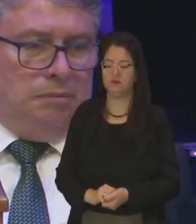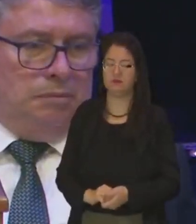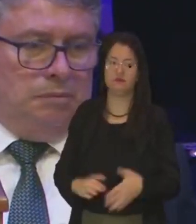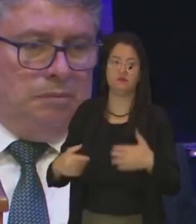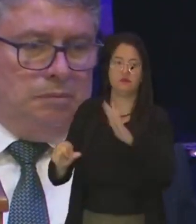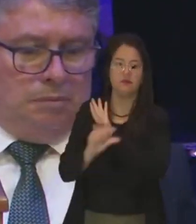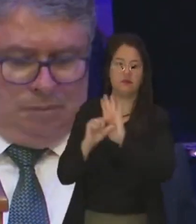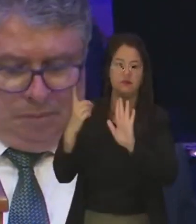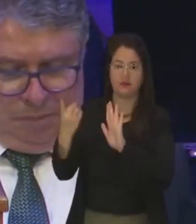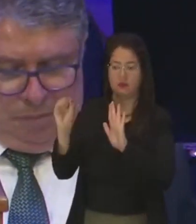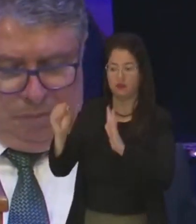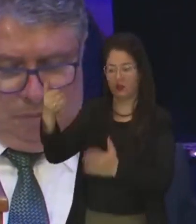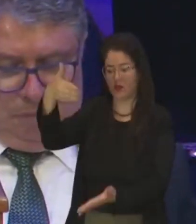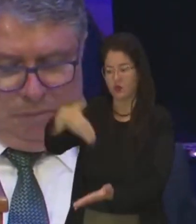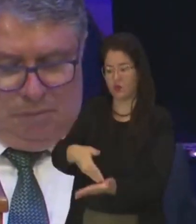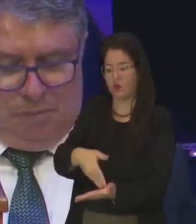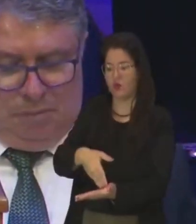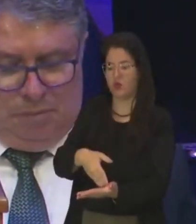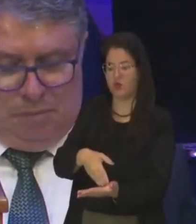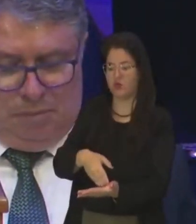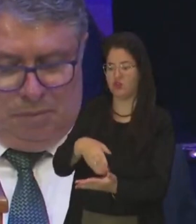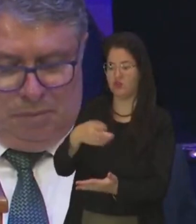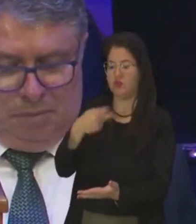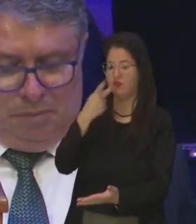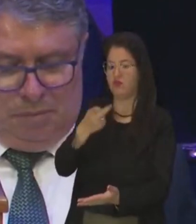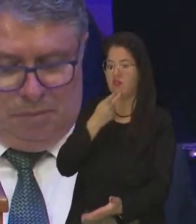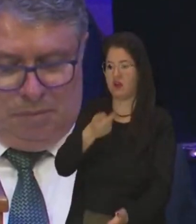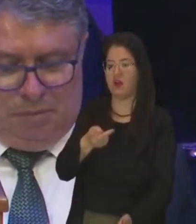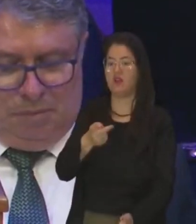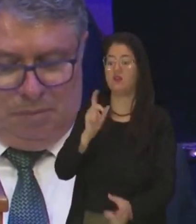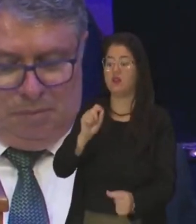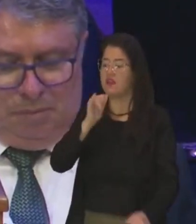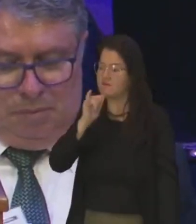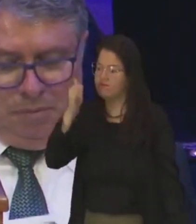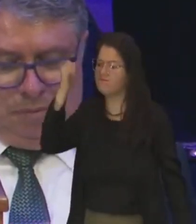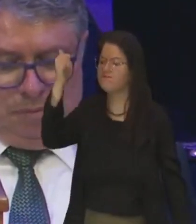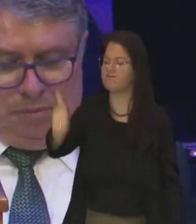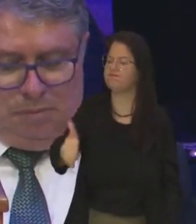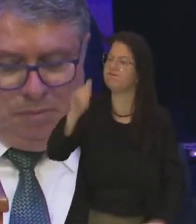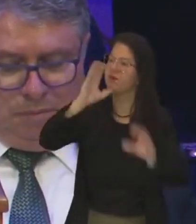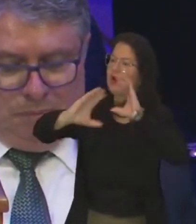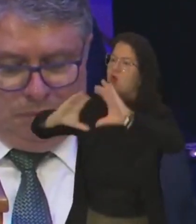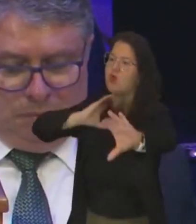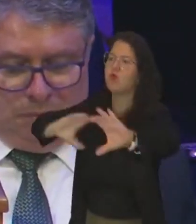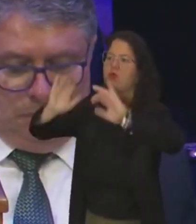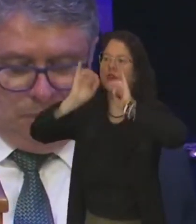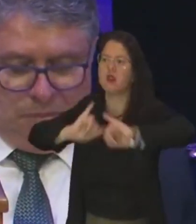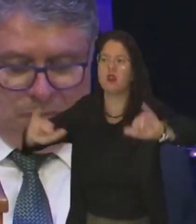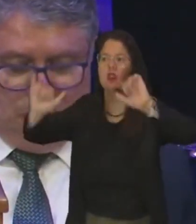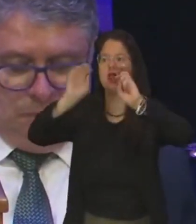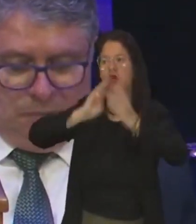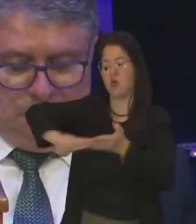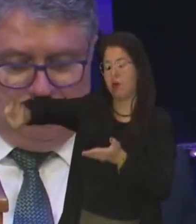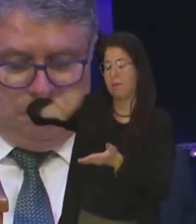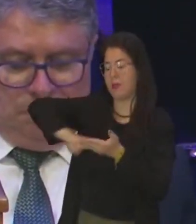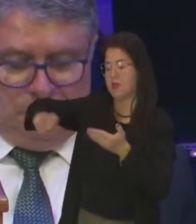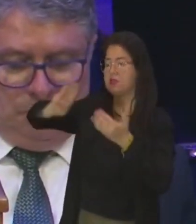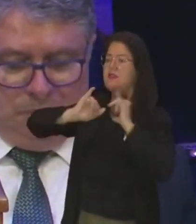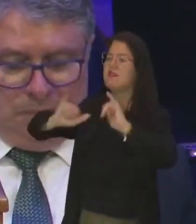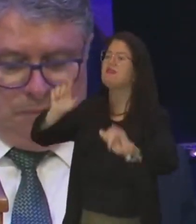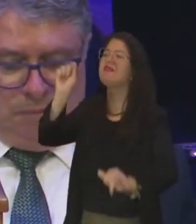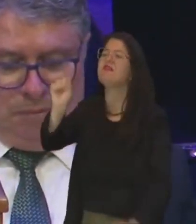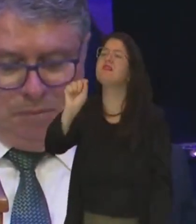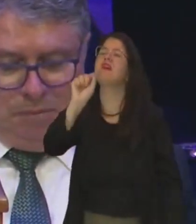E o versículo 10, o último imperativo diz, dizei, né? Comuniquem uma mensagem para alguém. Quem são